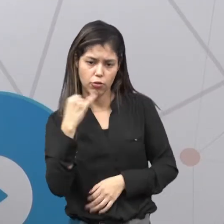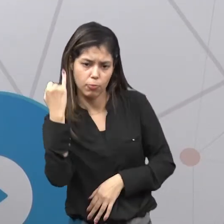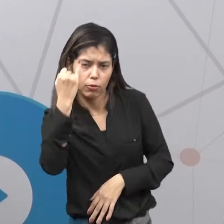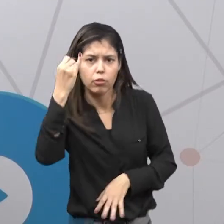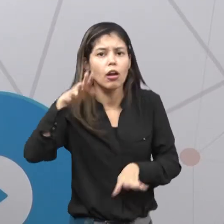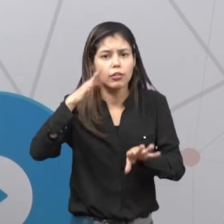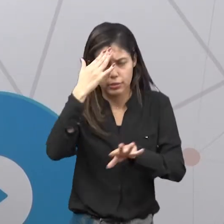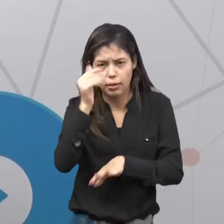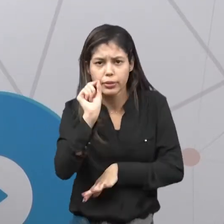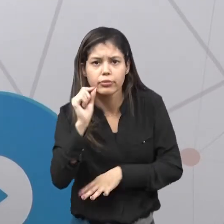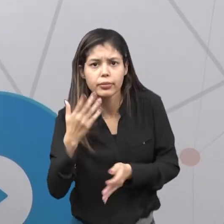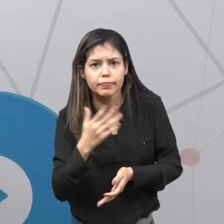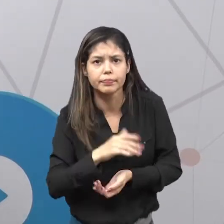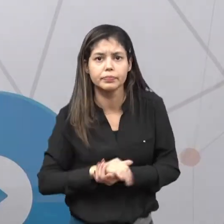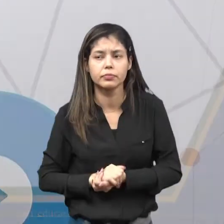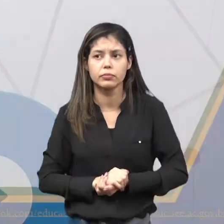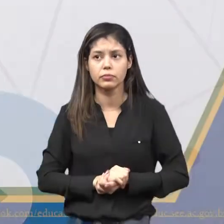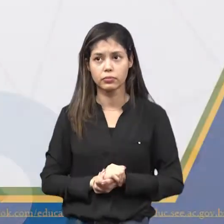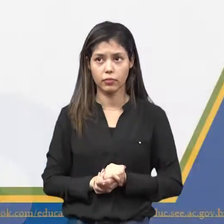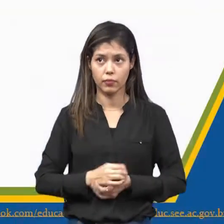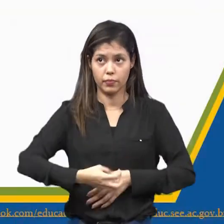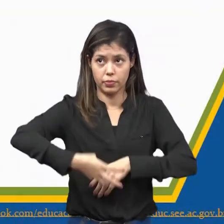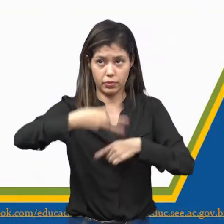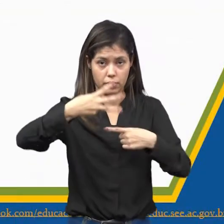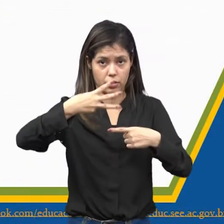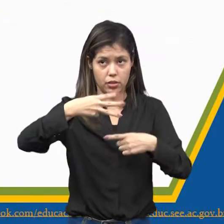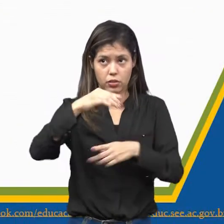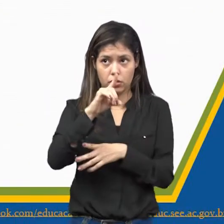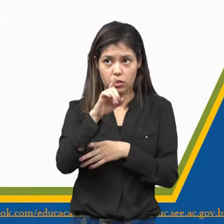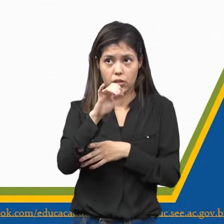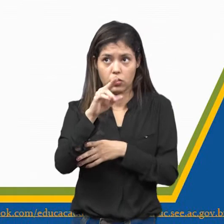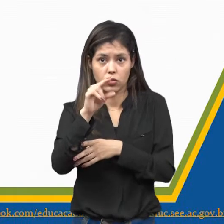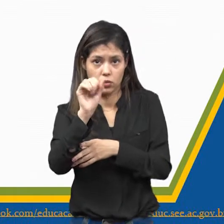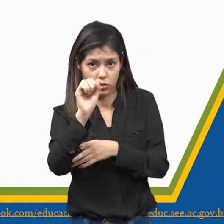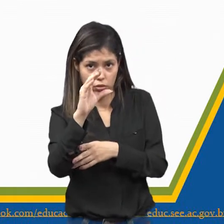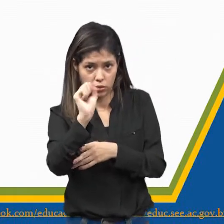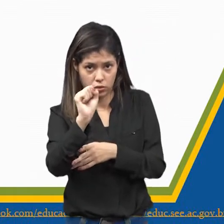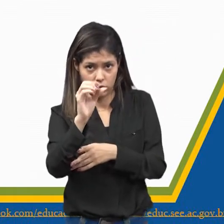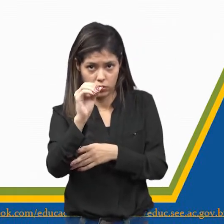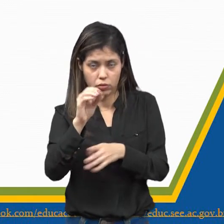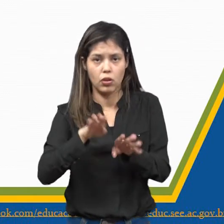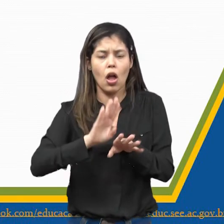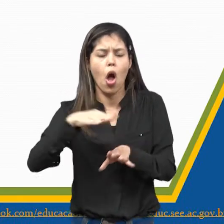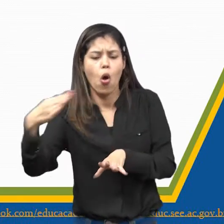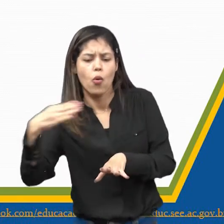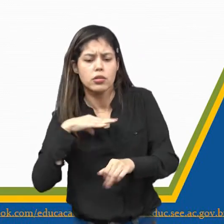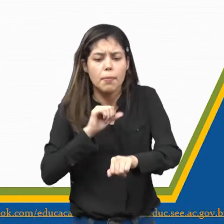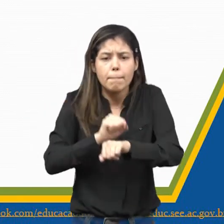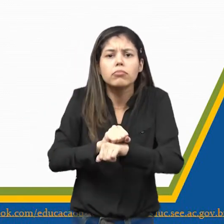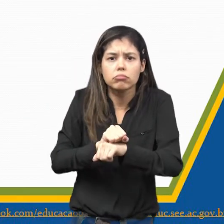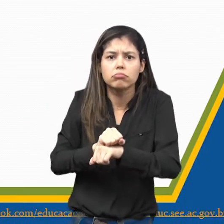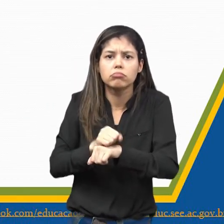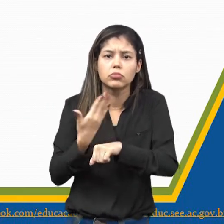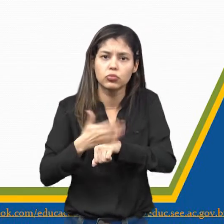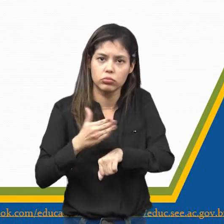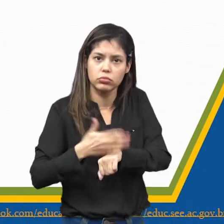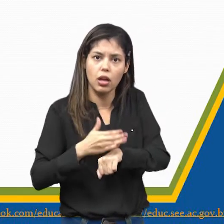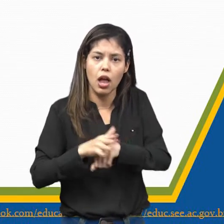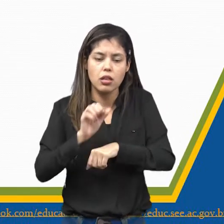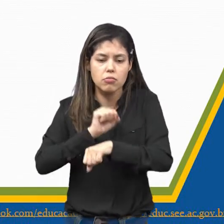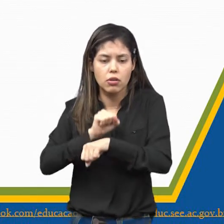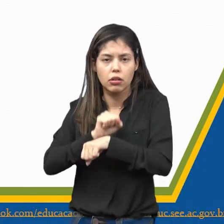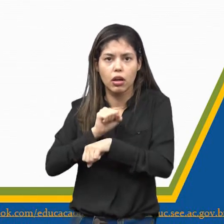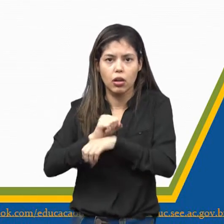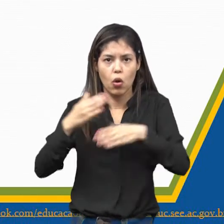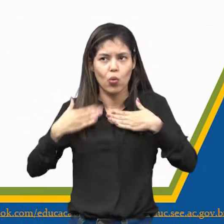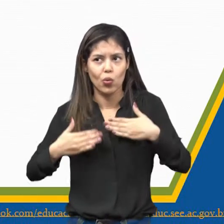da especificidade. O terceiro é o princípio do desuso. Quando se para de treinar, é esperado que o